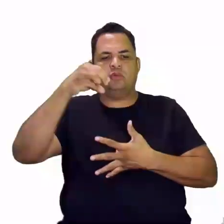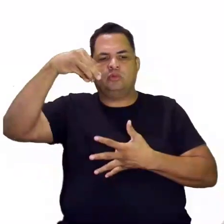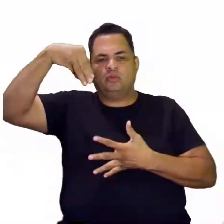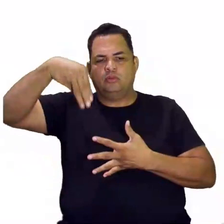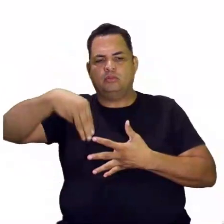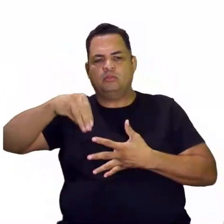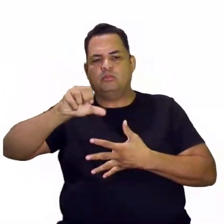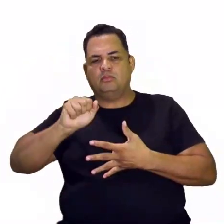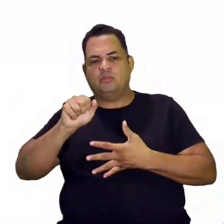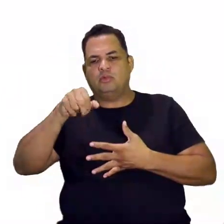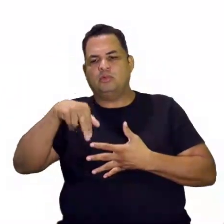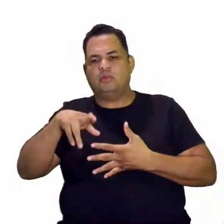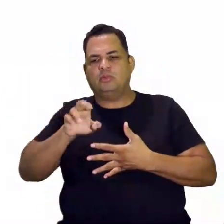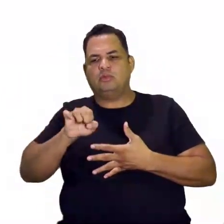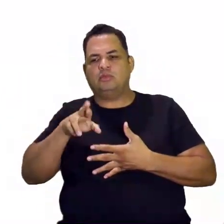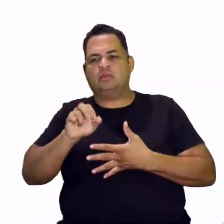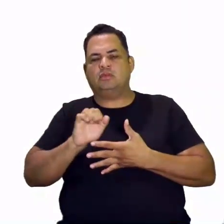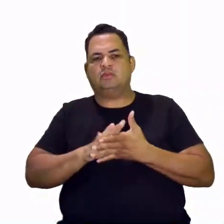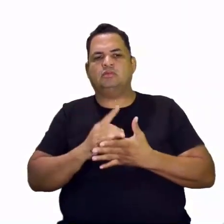são organismos